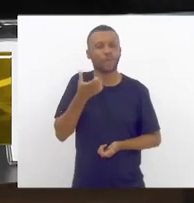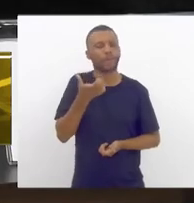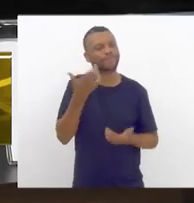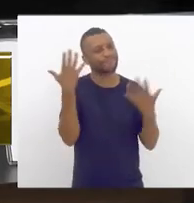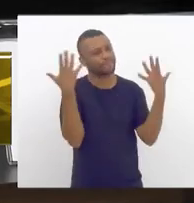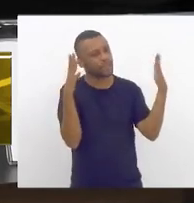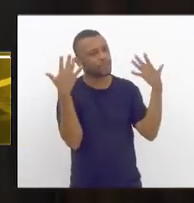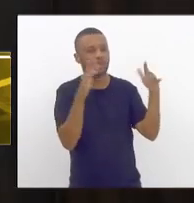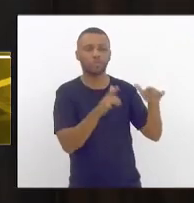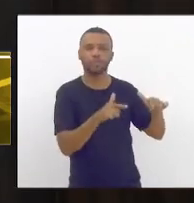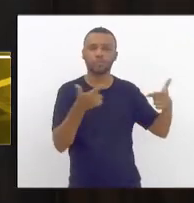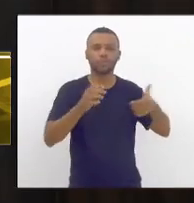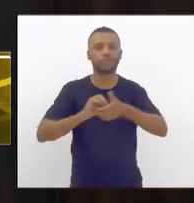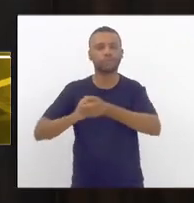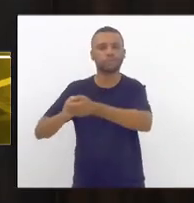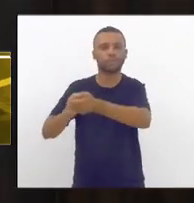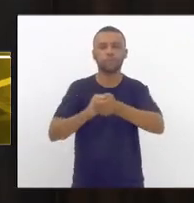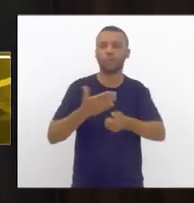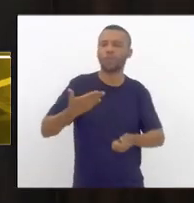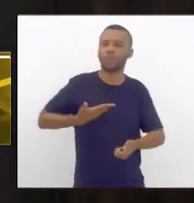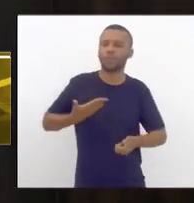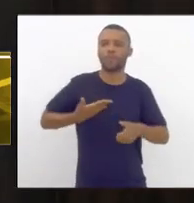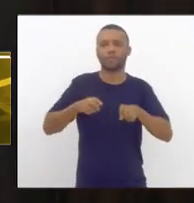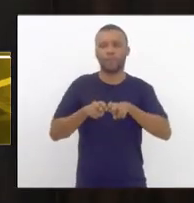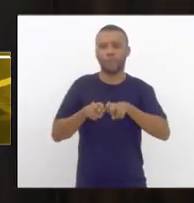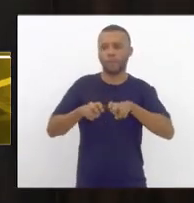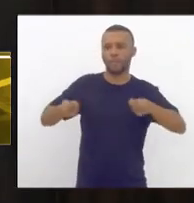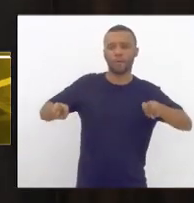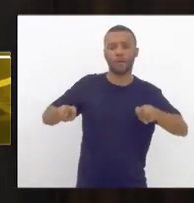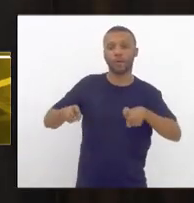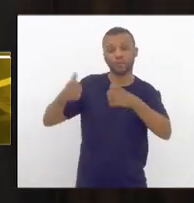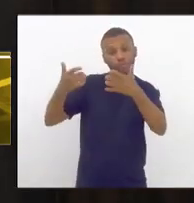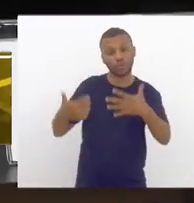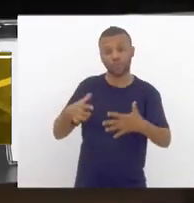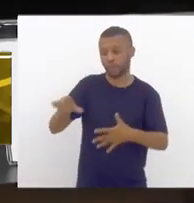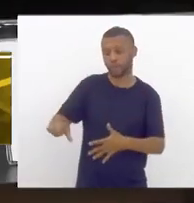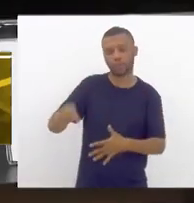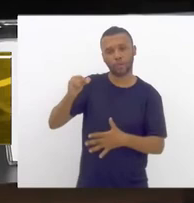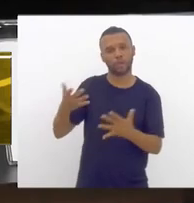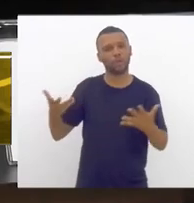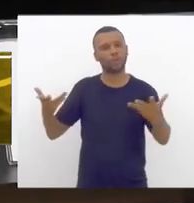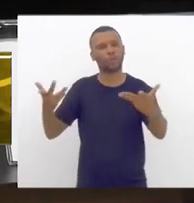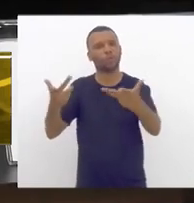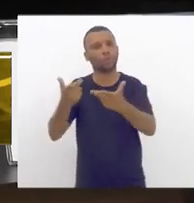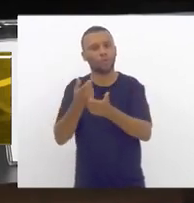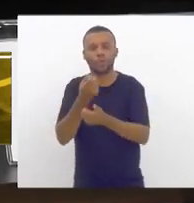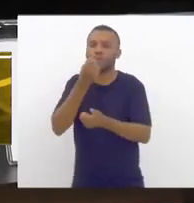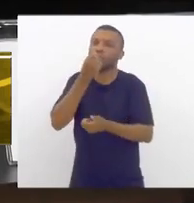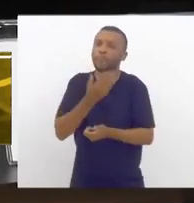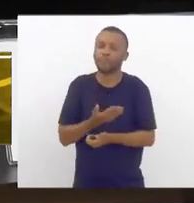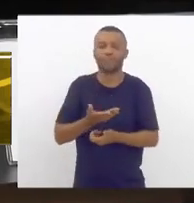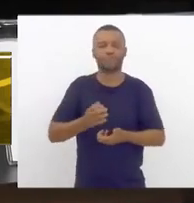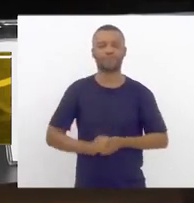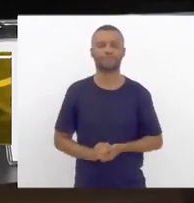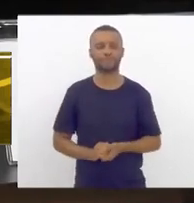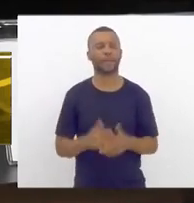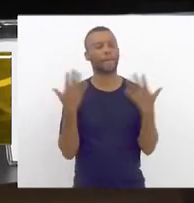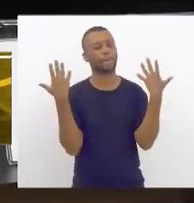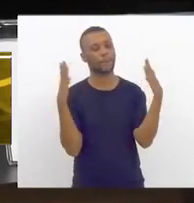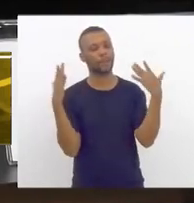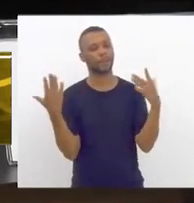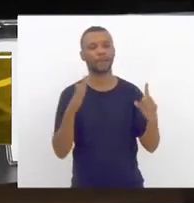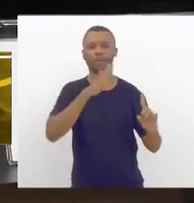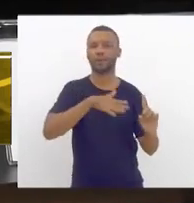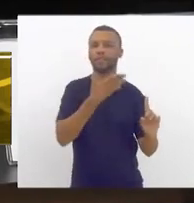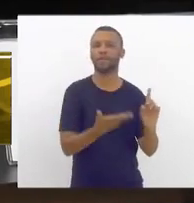iniciativa saudável meus companheiros de mesa aqui e dizer que foi uma escolha por Excelência e uma escolha muito bem-vinda parabéns ao Fernando